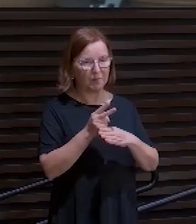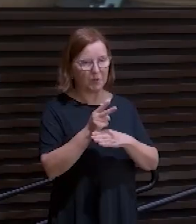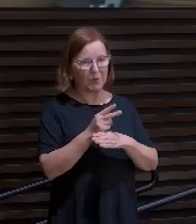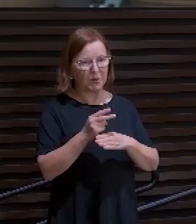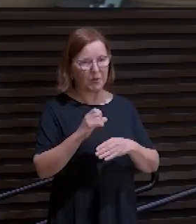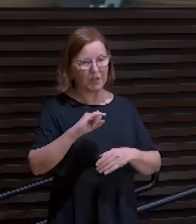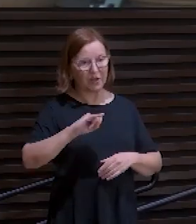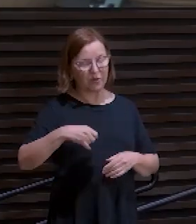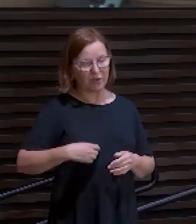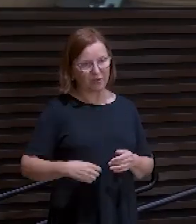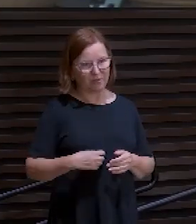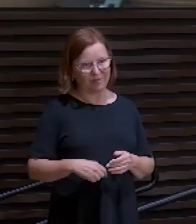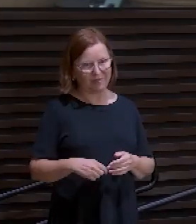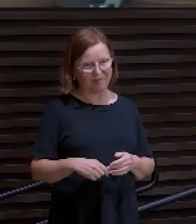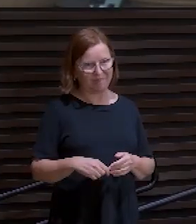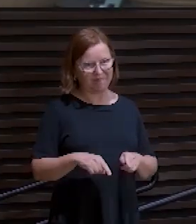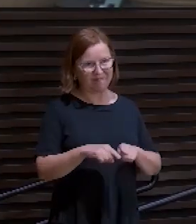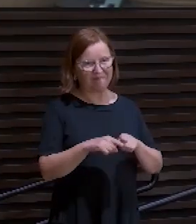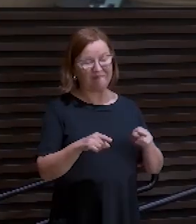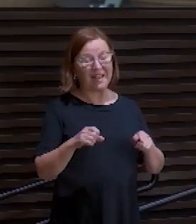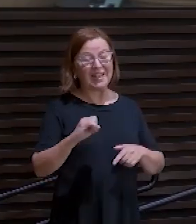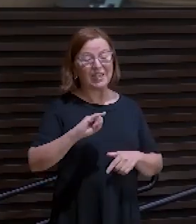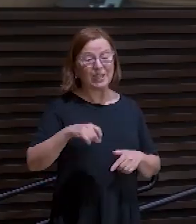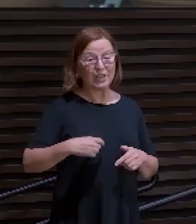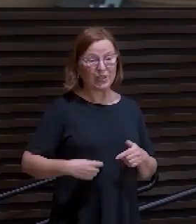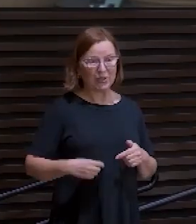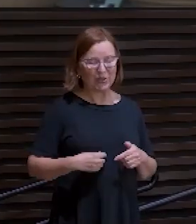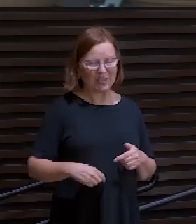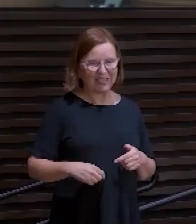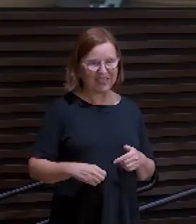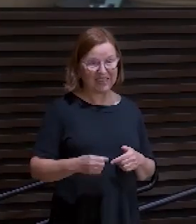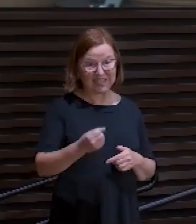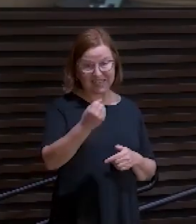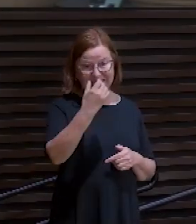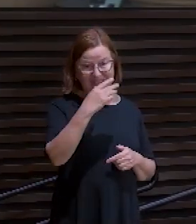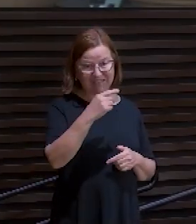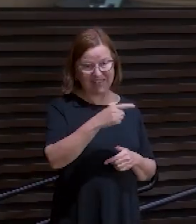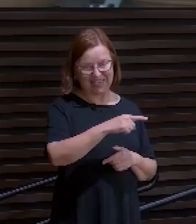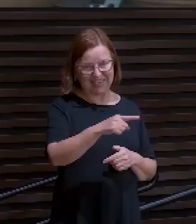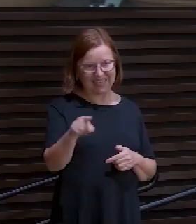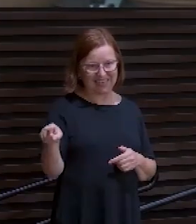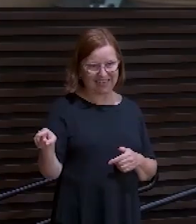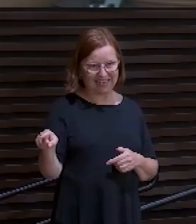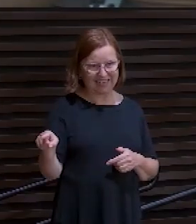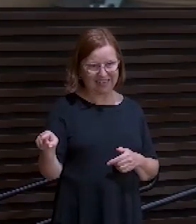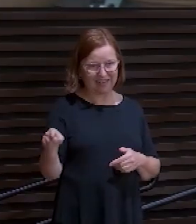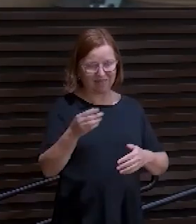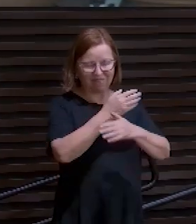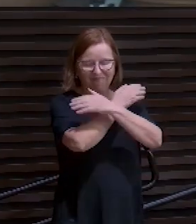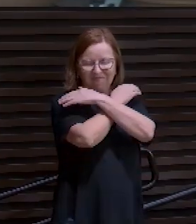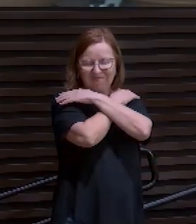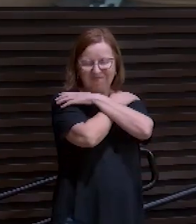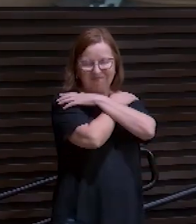se revela. É José que se lança no pescoço do seu irmão.